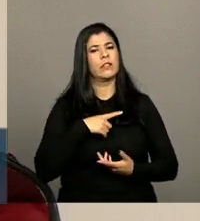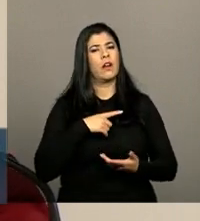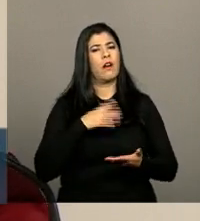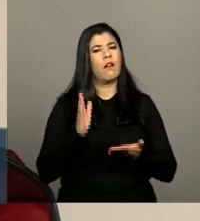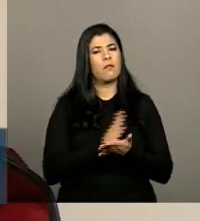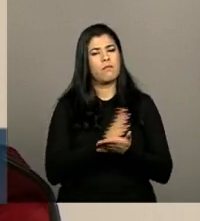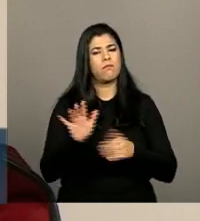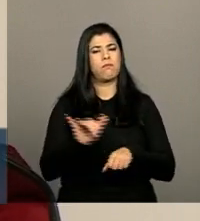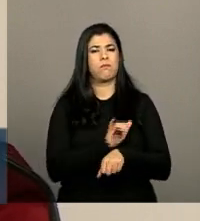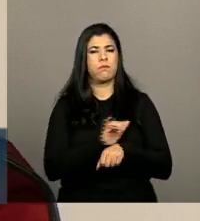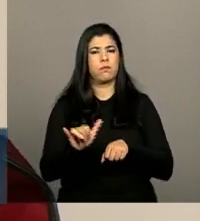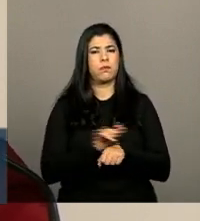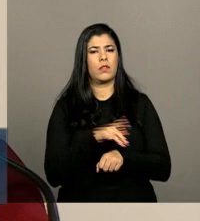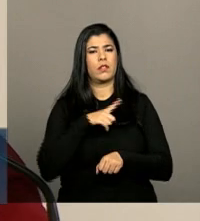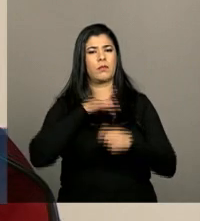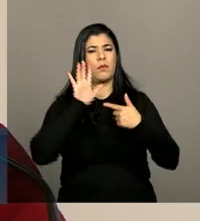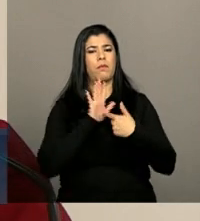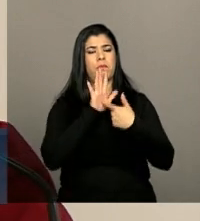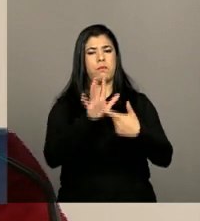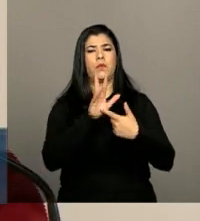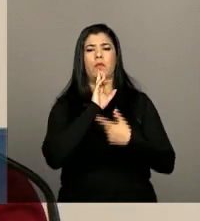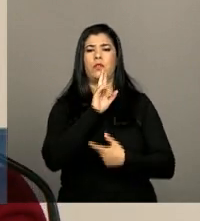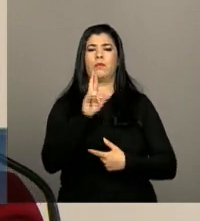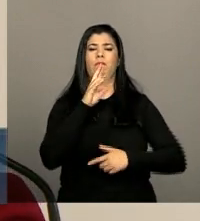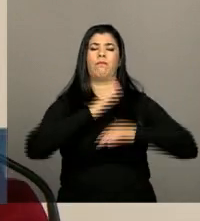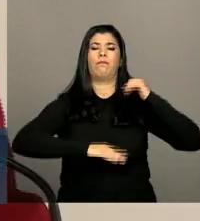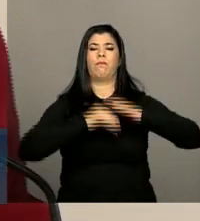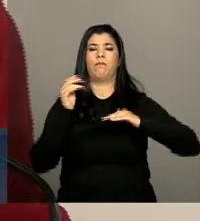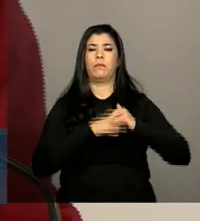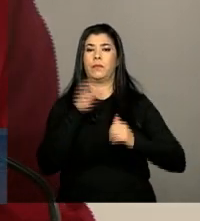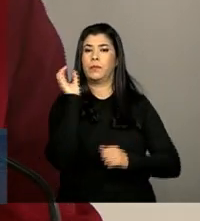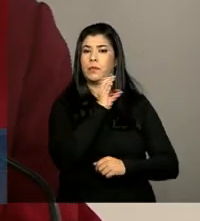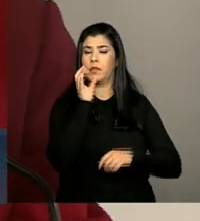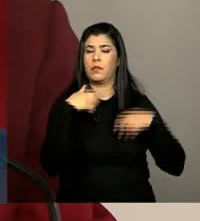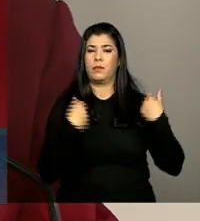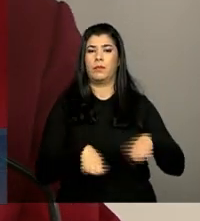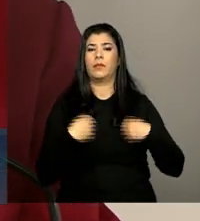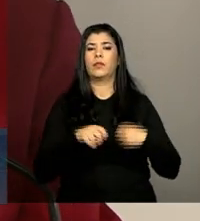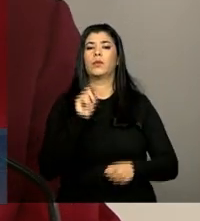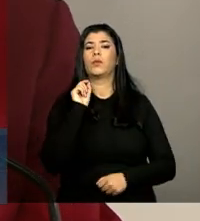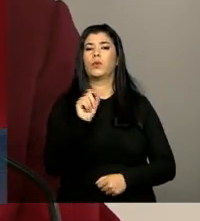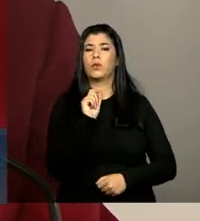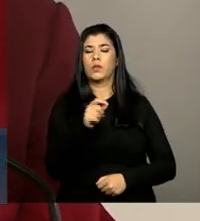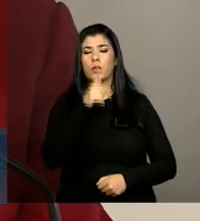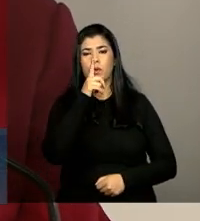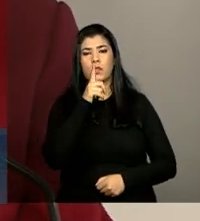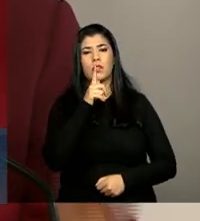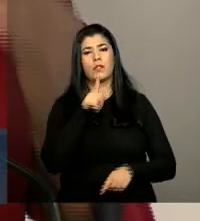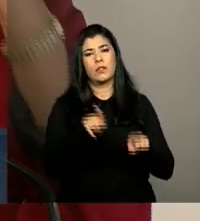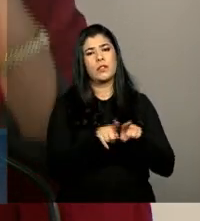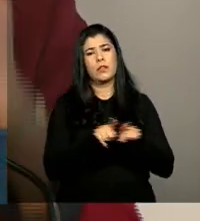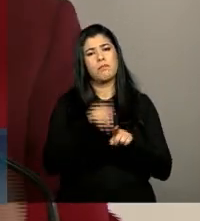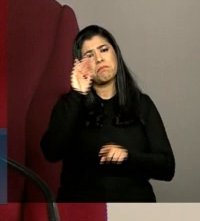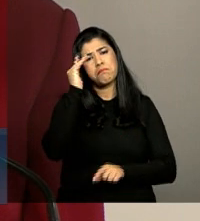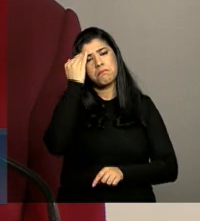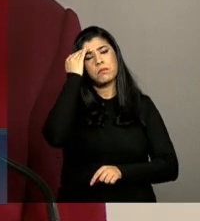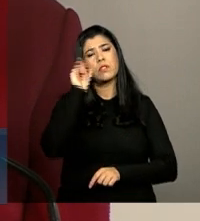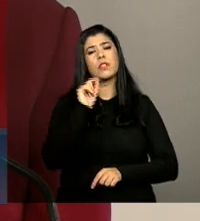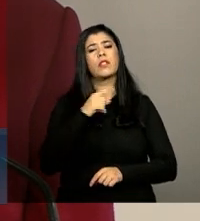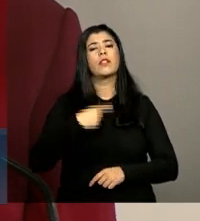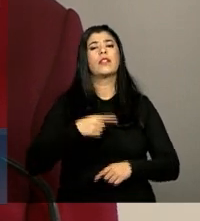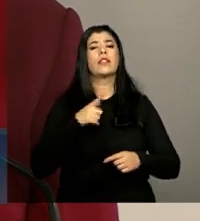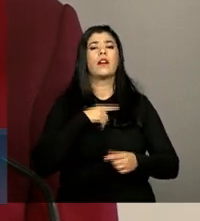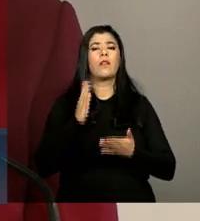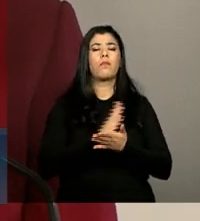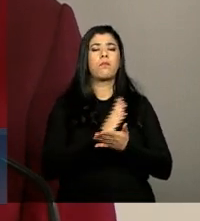tomar e para ter efeito prático imediato é necessário que se conceba também aquelas políticas